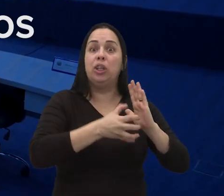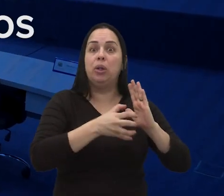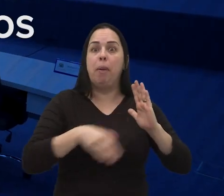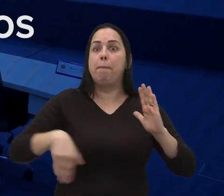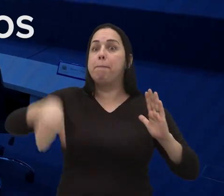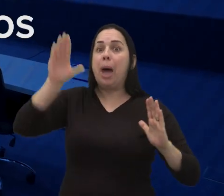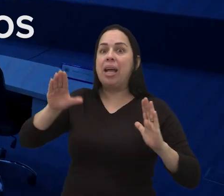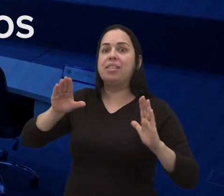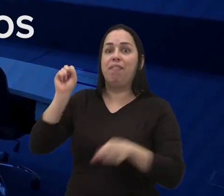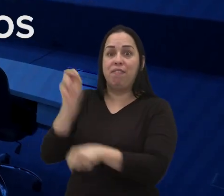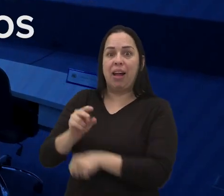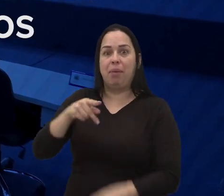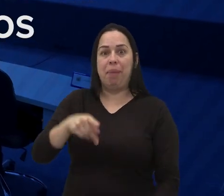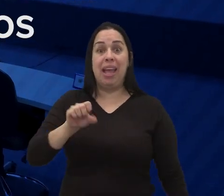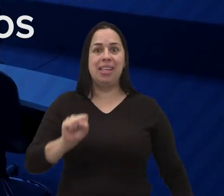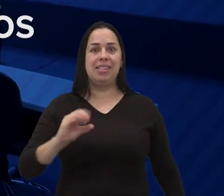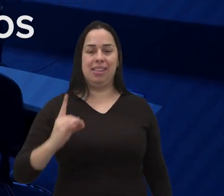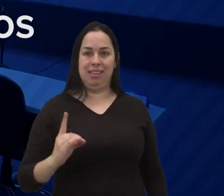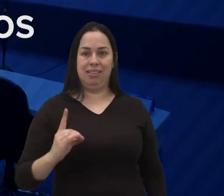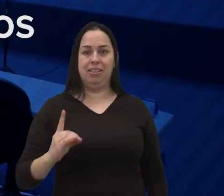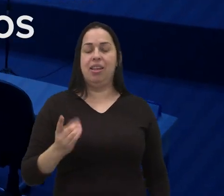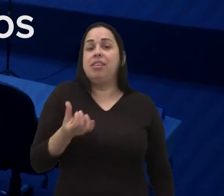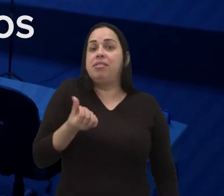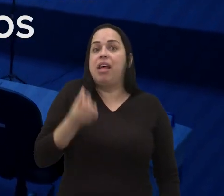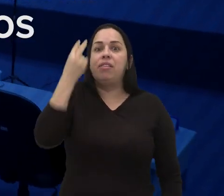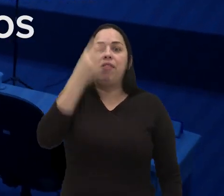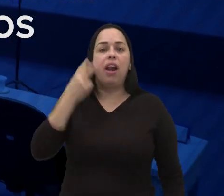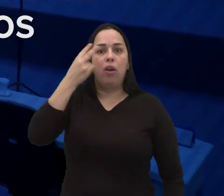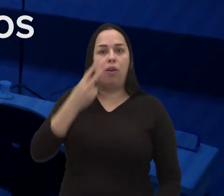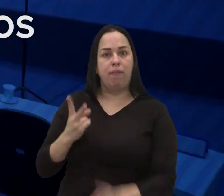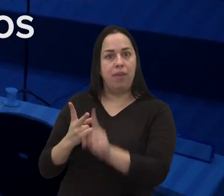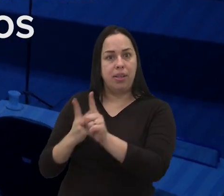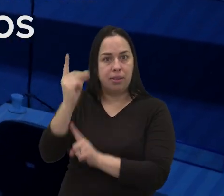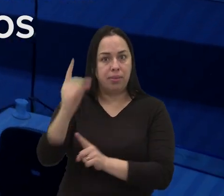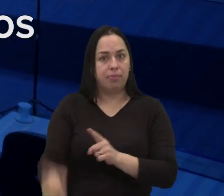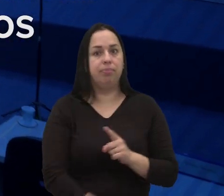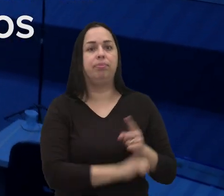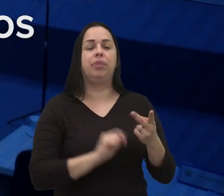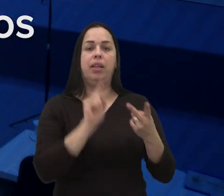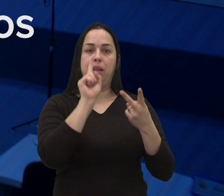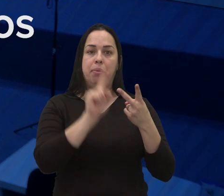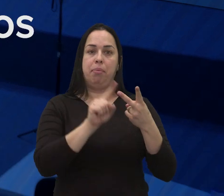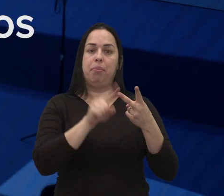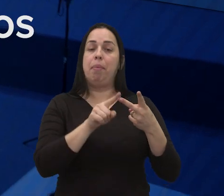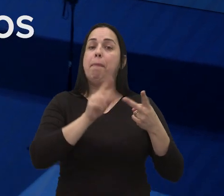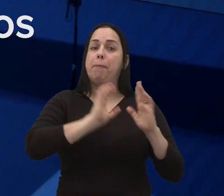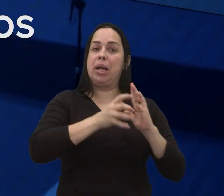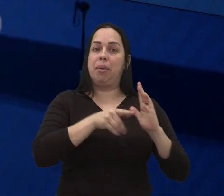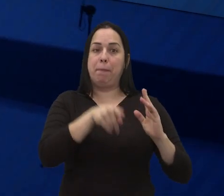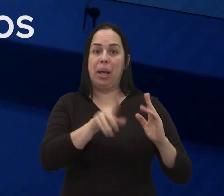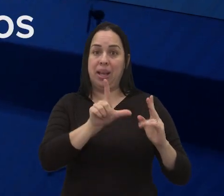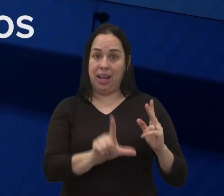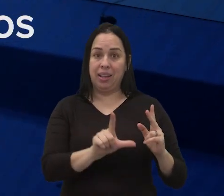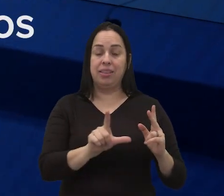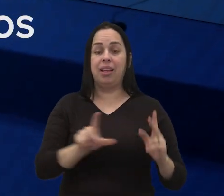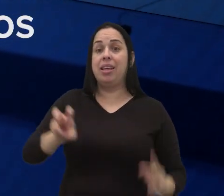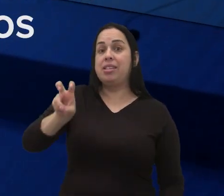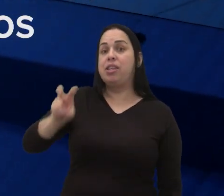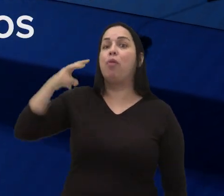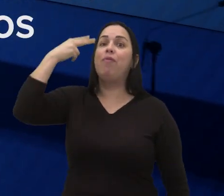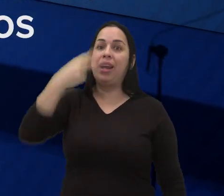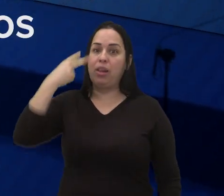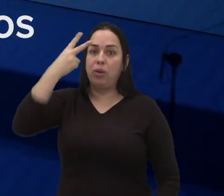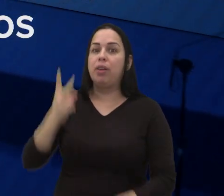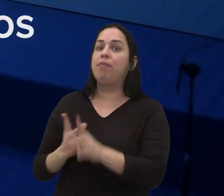partido que ficou com o maior número de vagas foi o PSD, com 6 vereadores eleitos. Em seguida, aparece